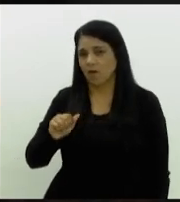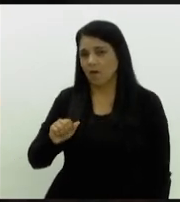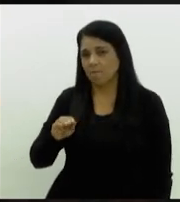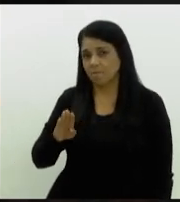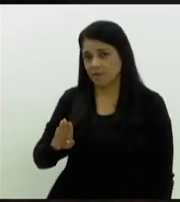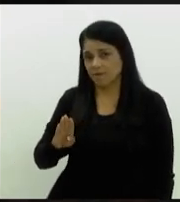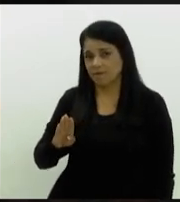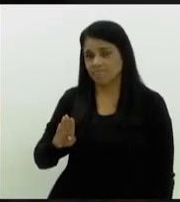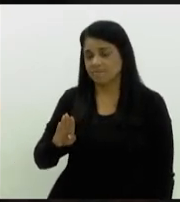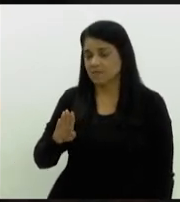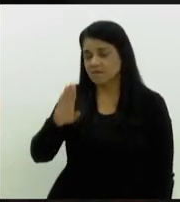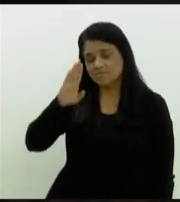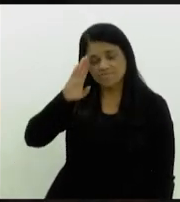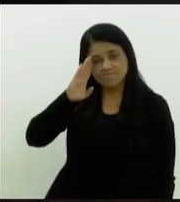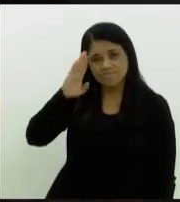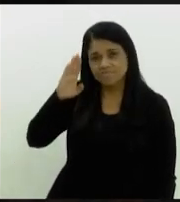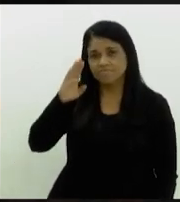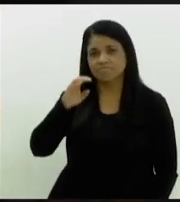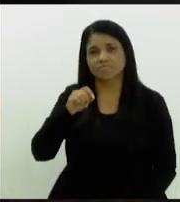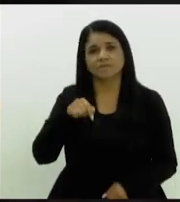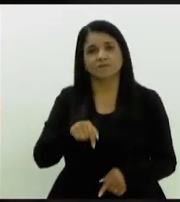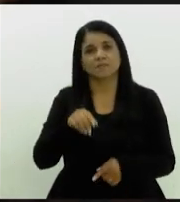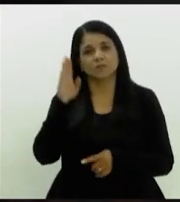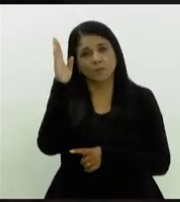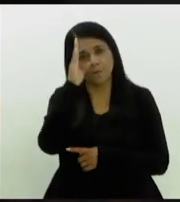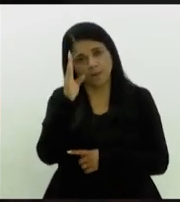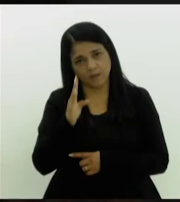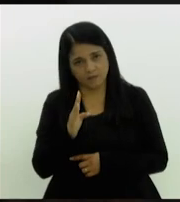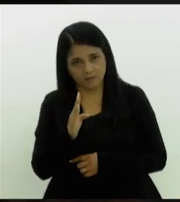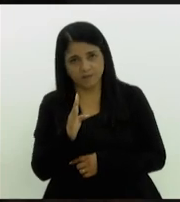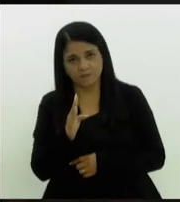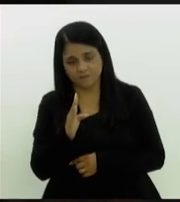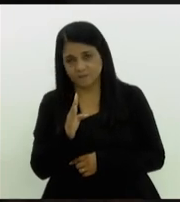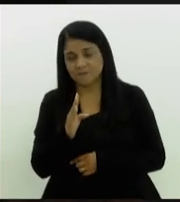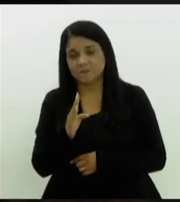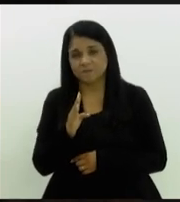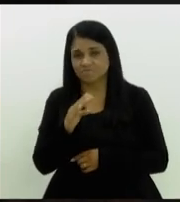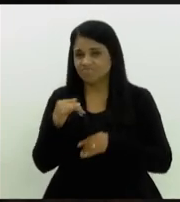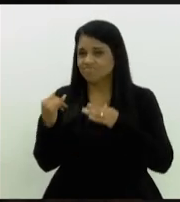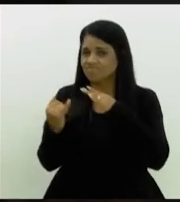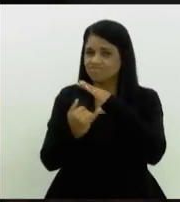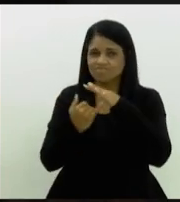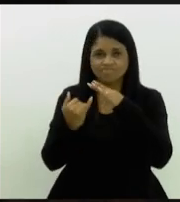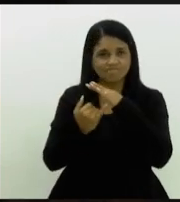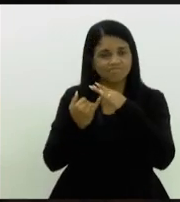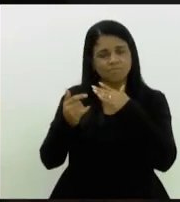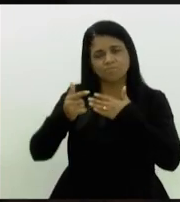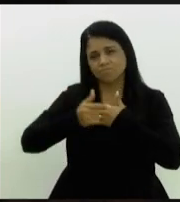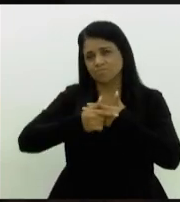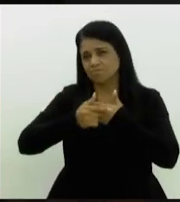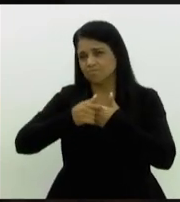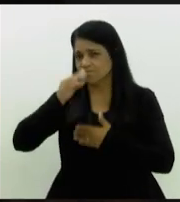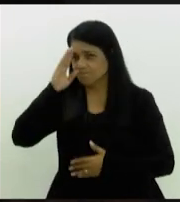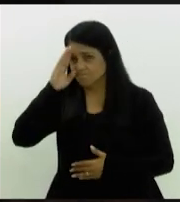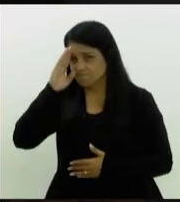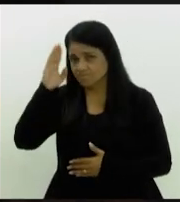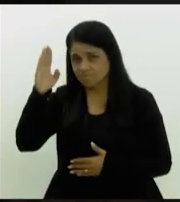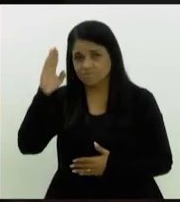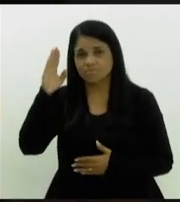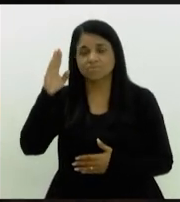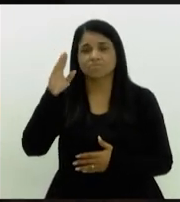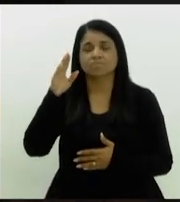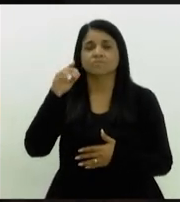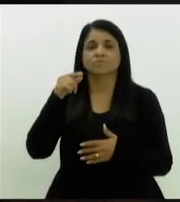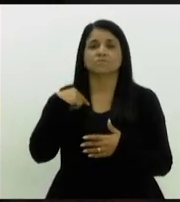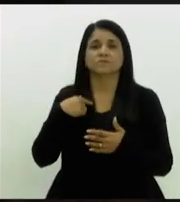farol aqui no nosso país, um dos faróis, uma entidade que tem um papel fundamental, foi uma entidade que se posicionou contra